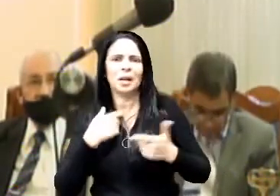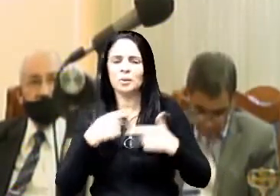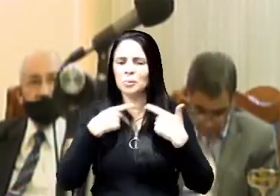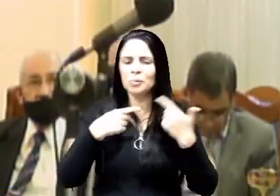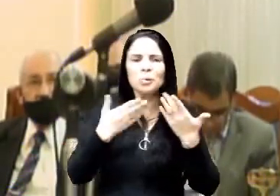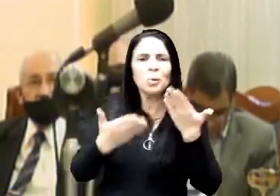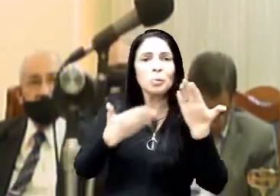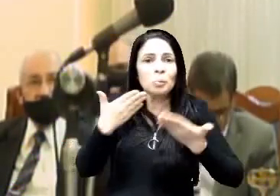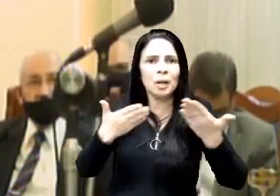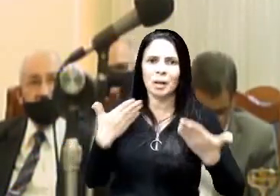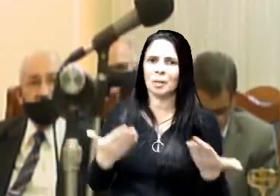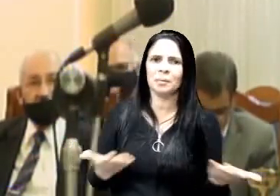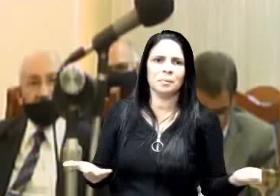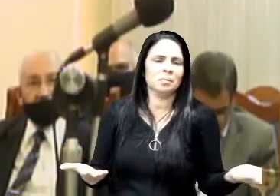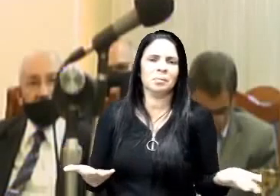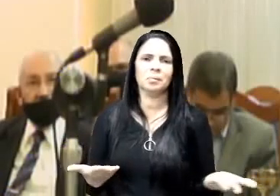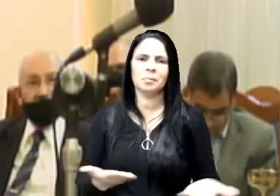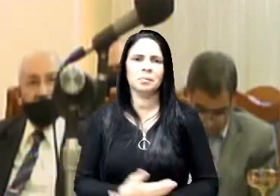Não dá nem para comparar.